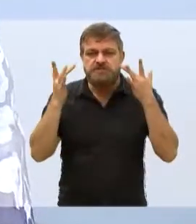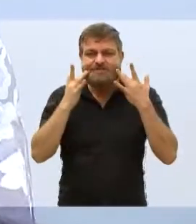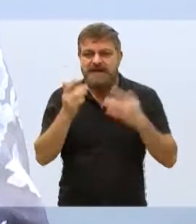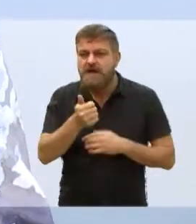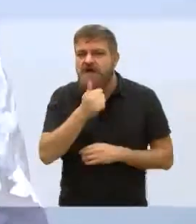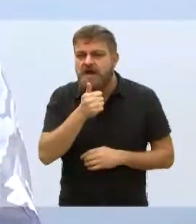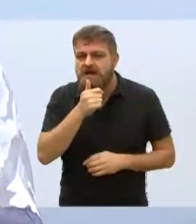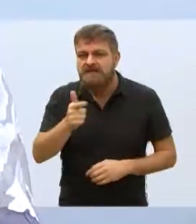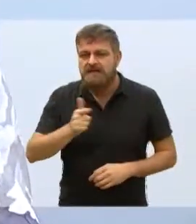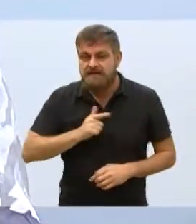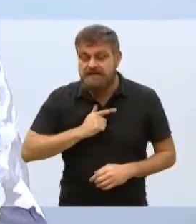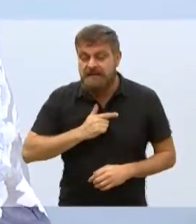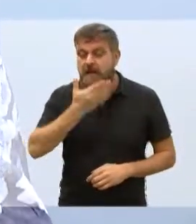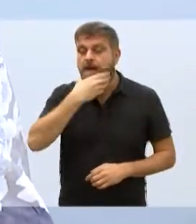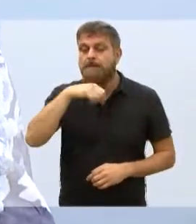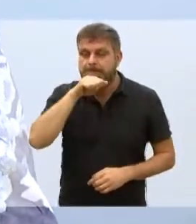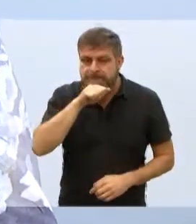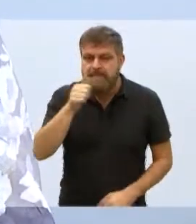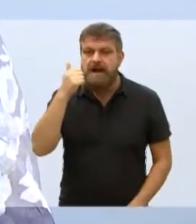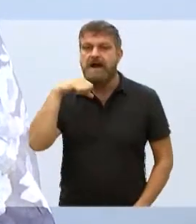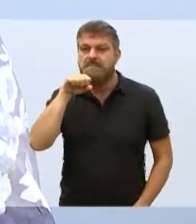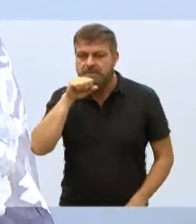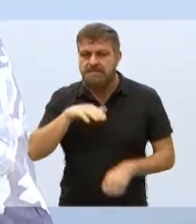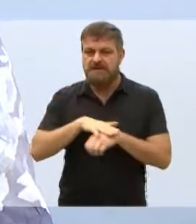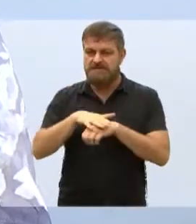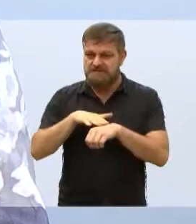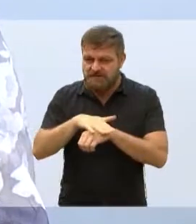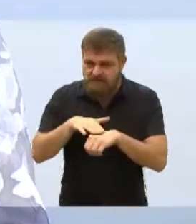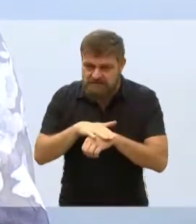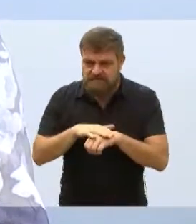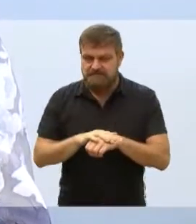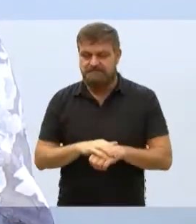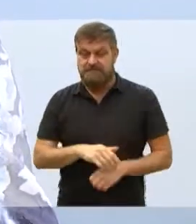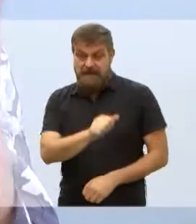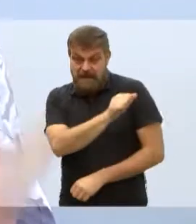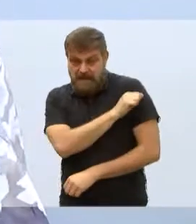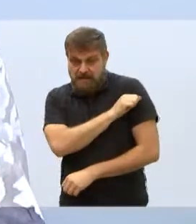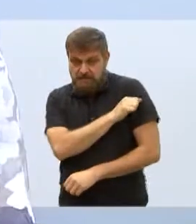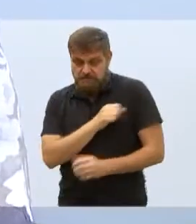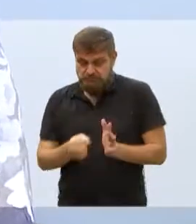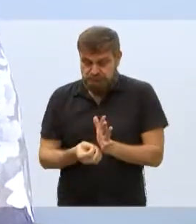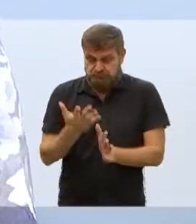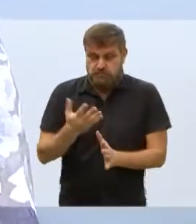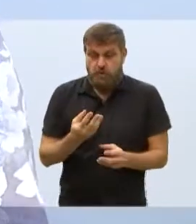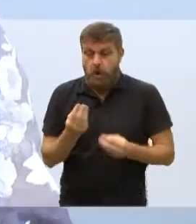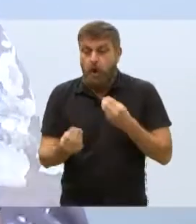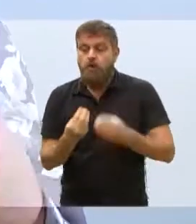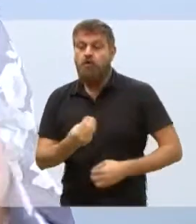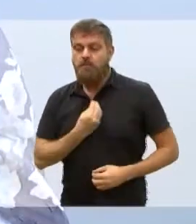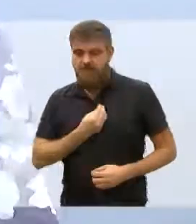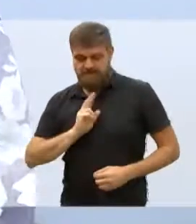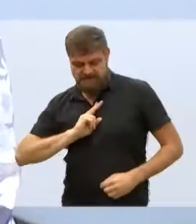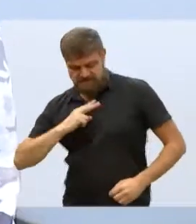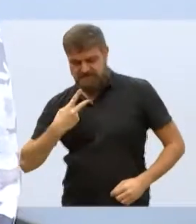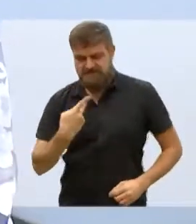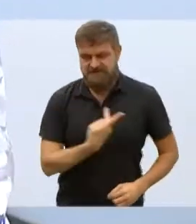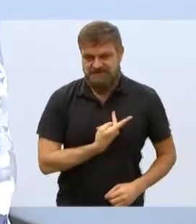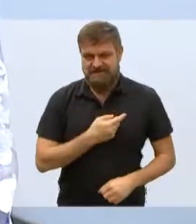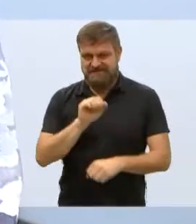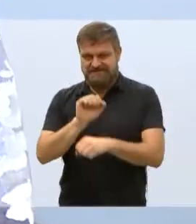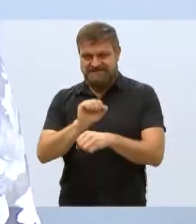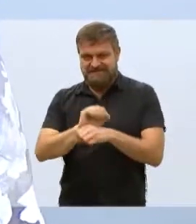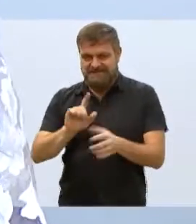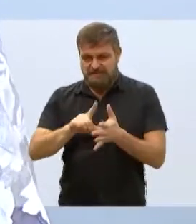de teatro e ainda os pais, né, de alguns alunos e o quanto isso mudou na vida